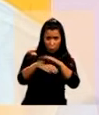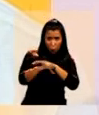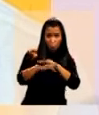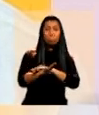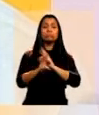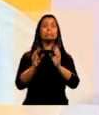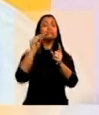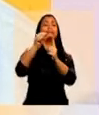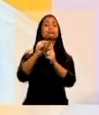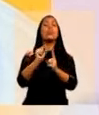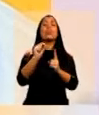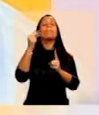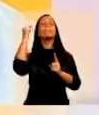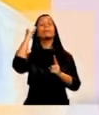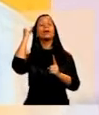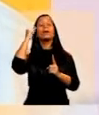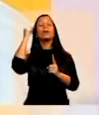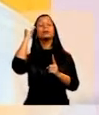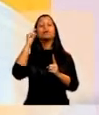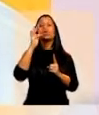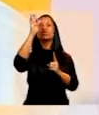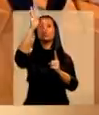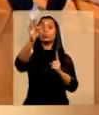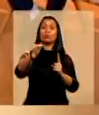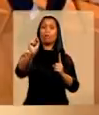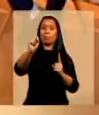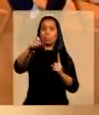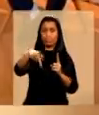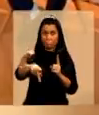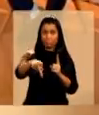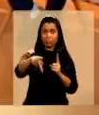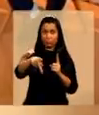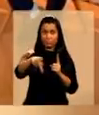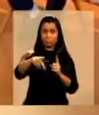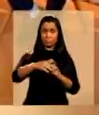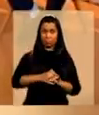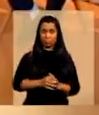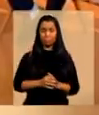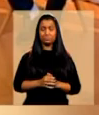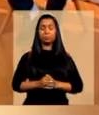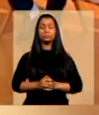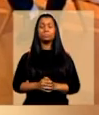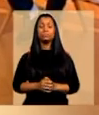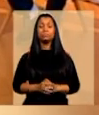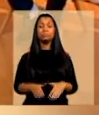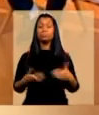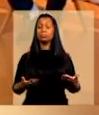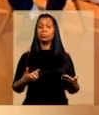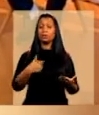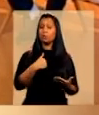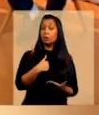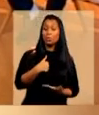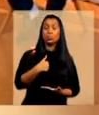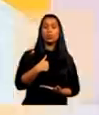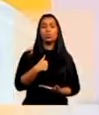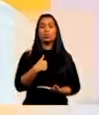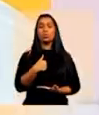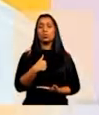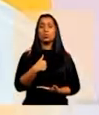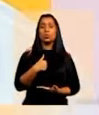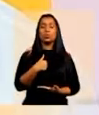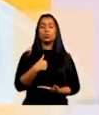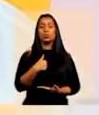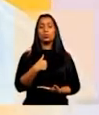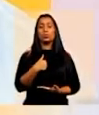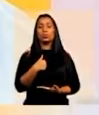o objetivo sempre foi pensando na liberdade financeira, pensando na aposentadoria. Eu nunca